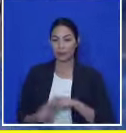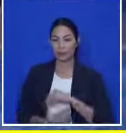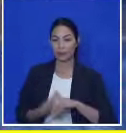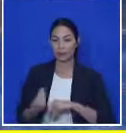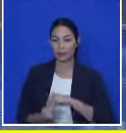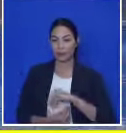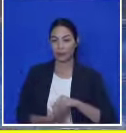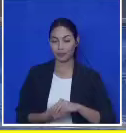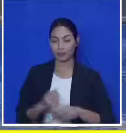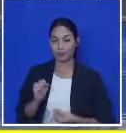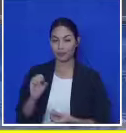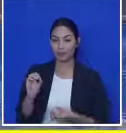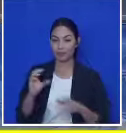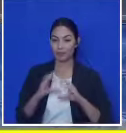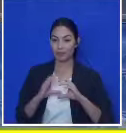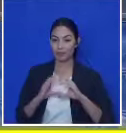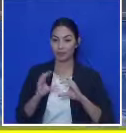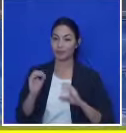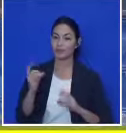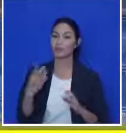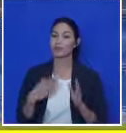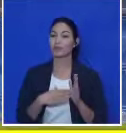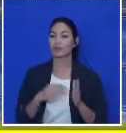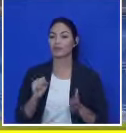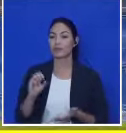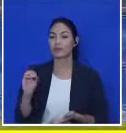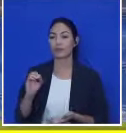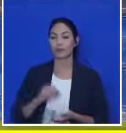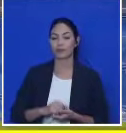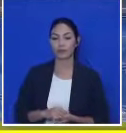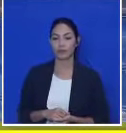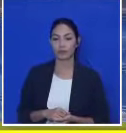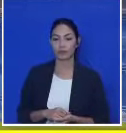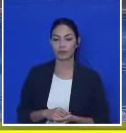Globo recarregado, embaralhando 80 bolas numeradas de 0 a 80.